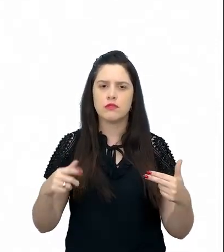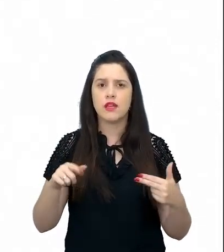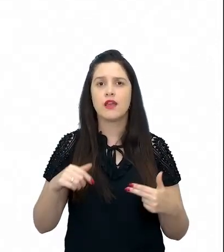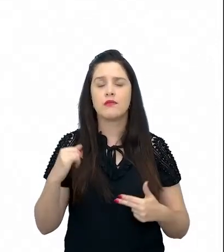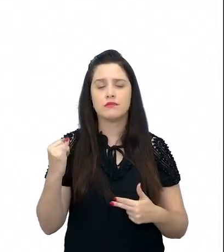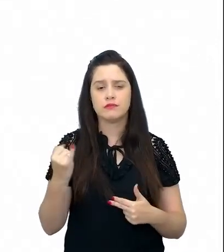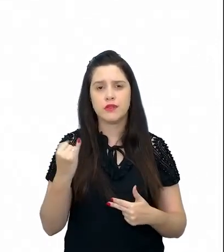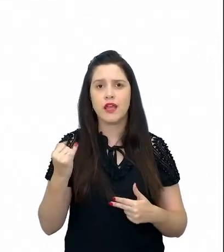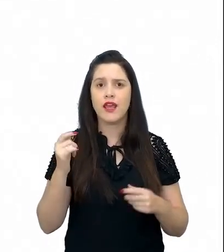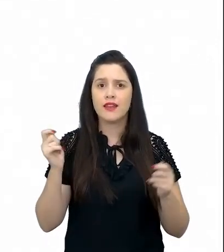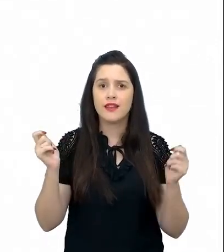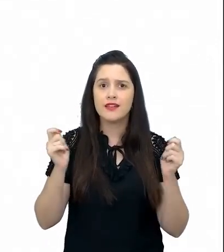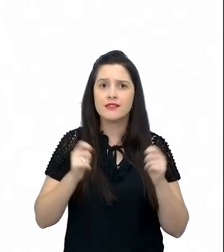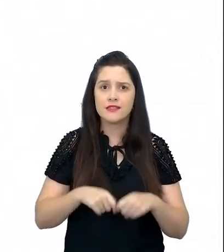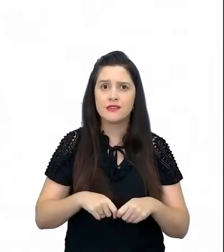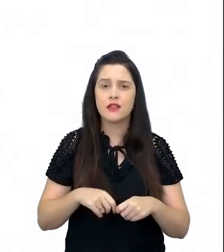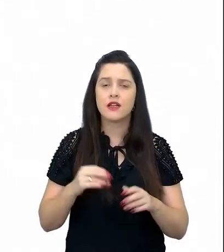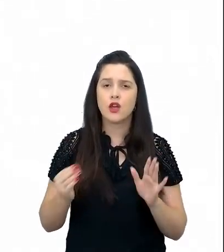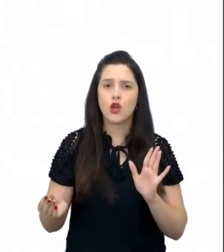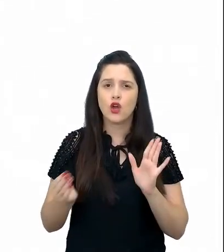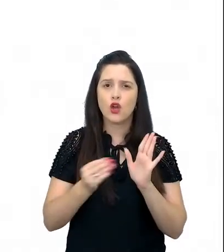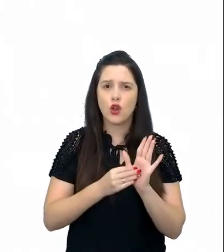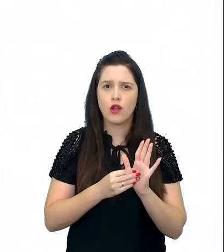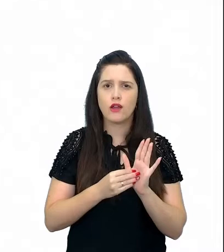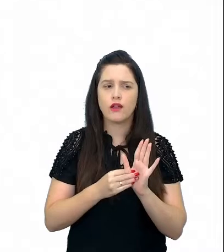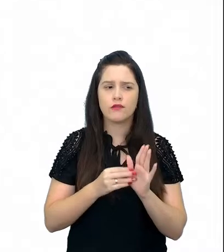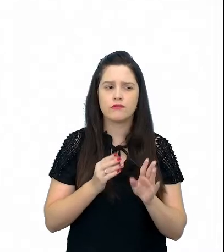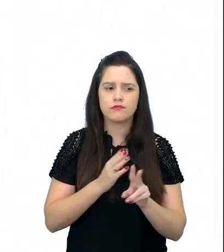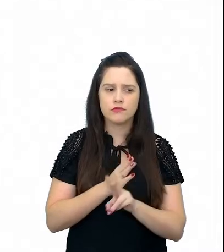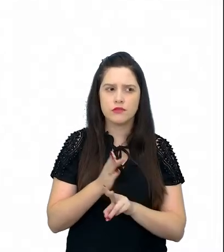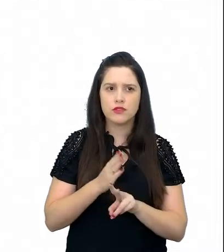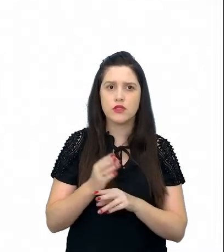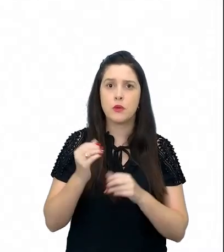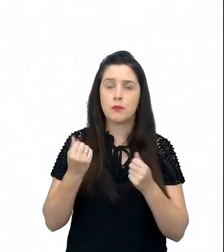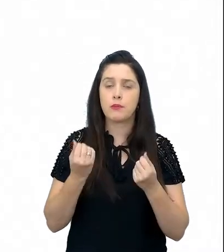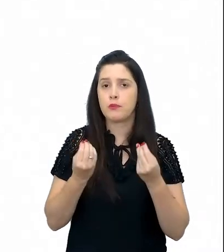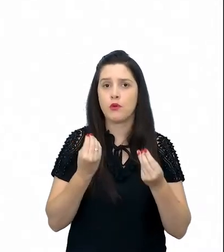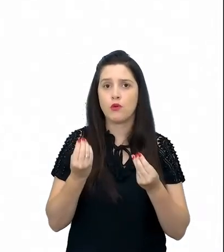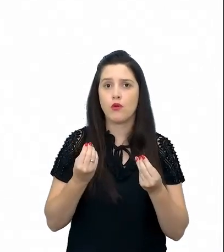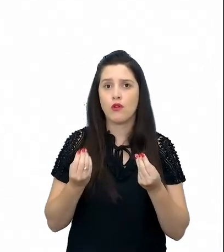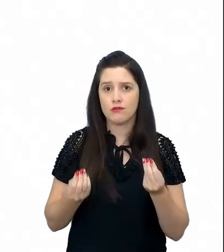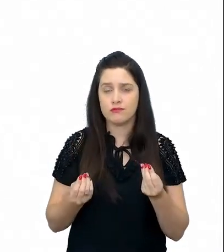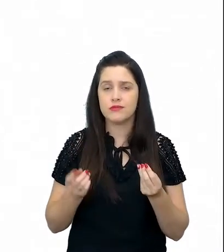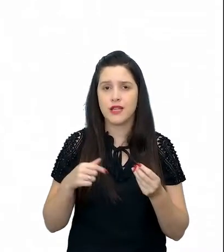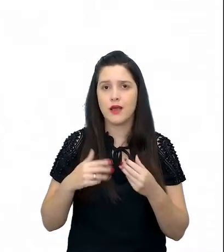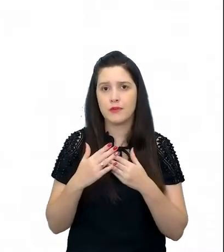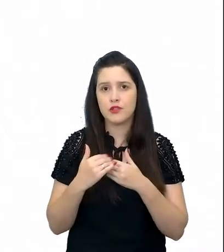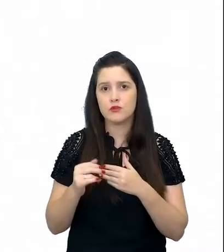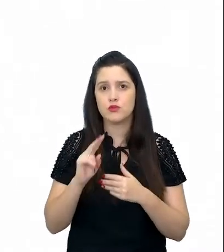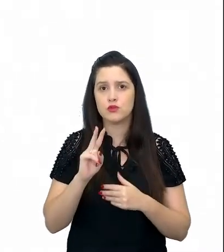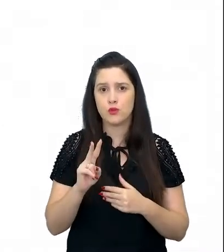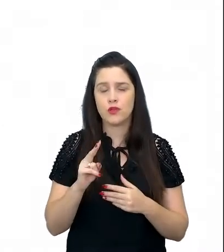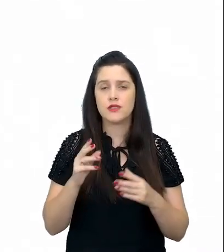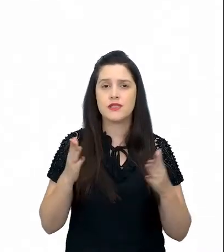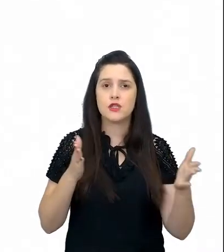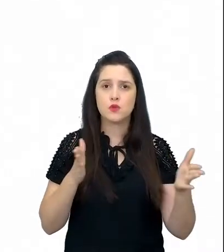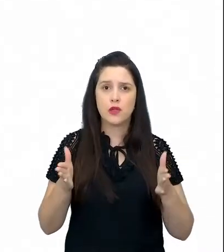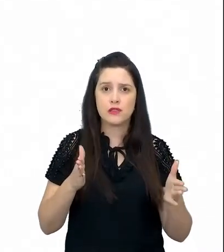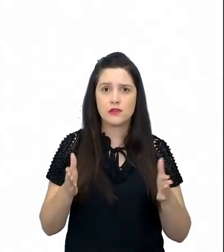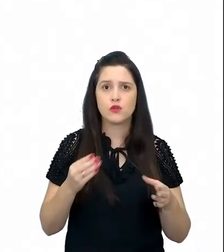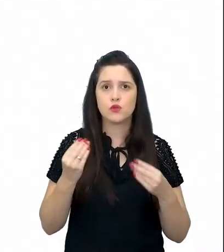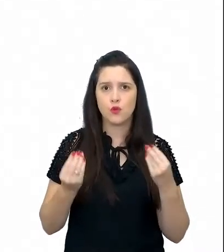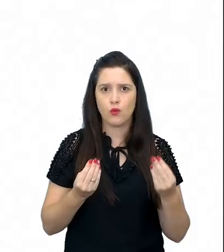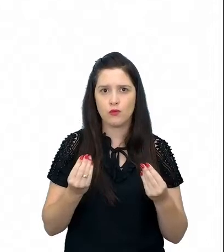torneira que já estava e coloco mais duas. Então, o problema é a nossa leitura aí para a gente, que vale a pena a gente chamar. Ver se os nossos alunos estão retirando